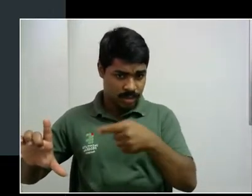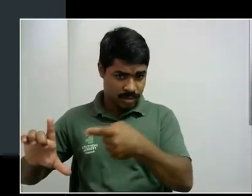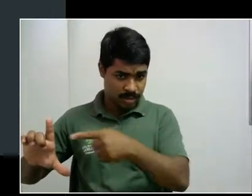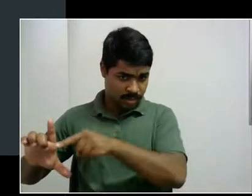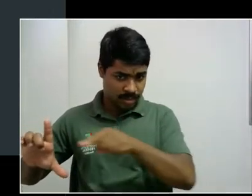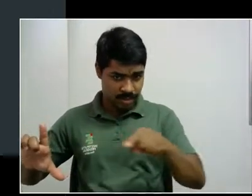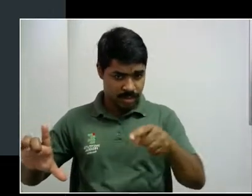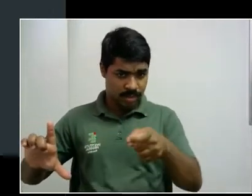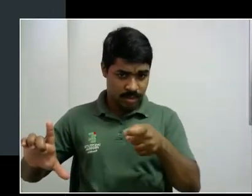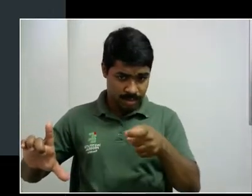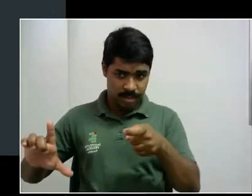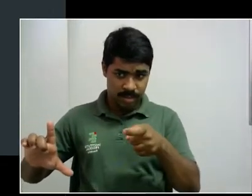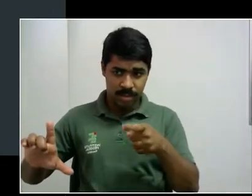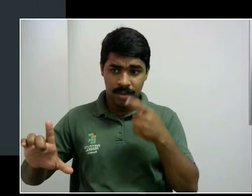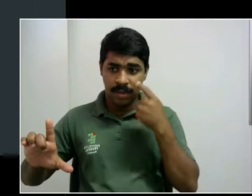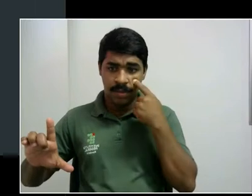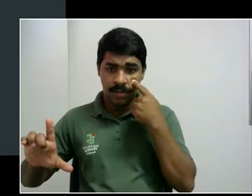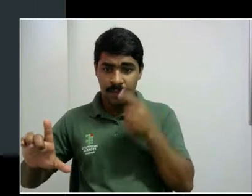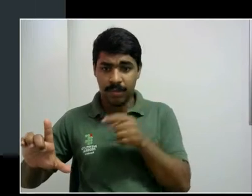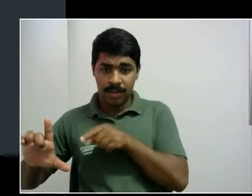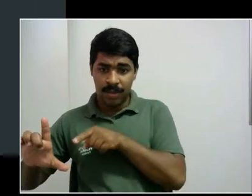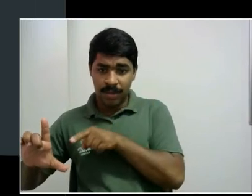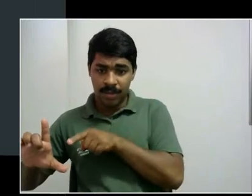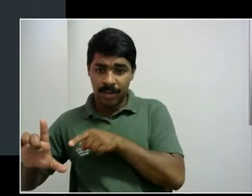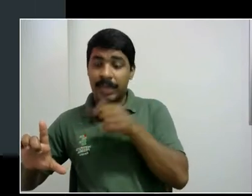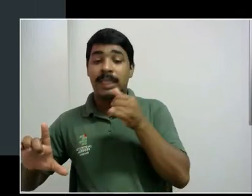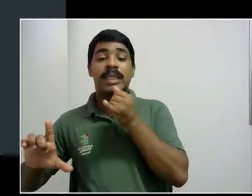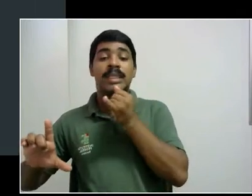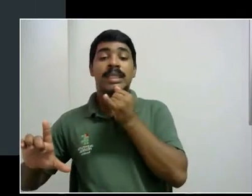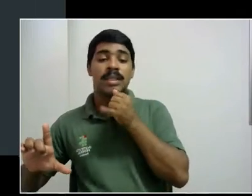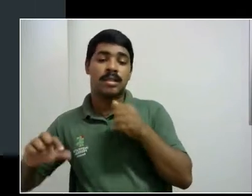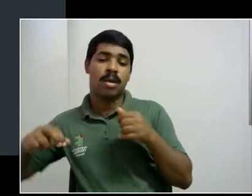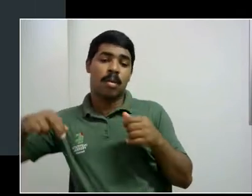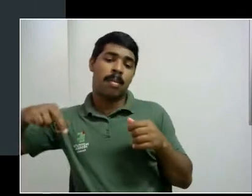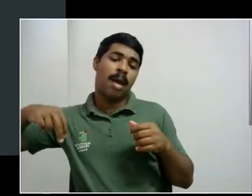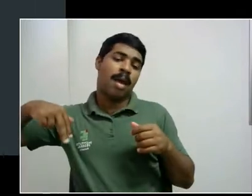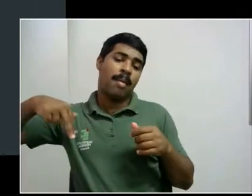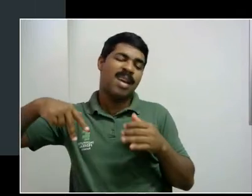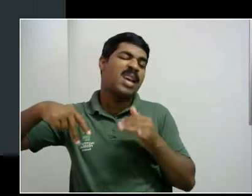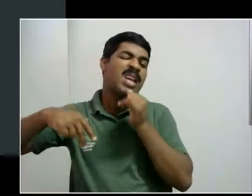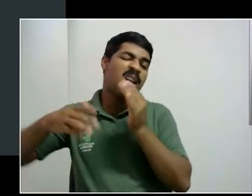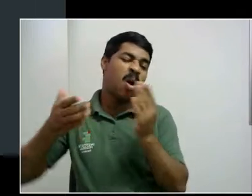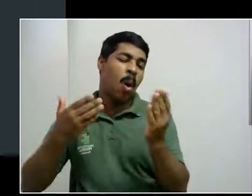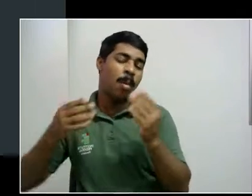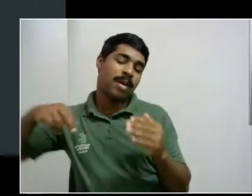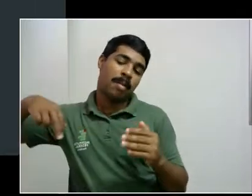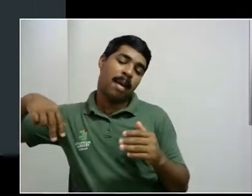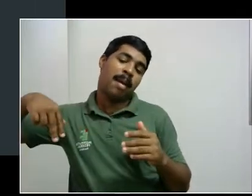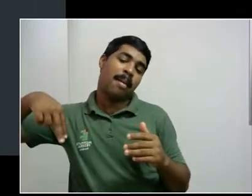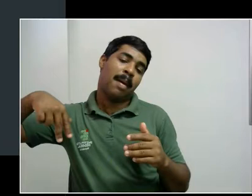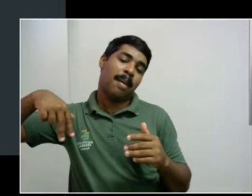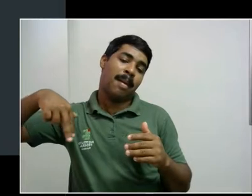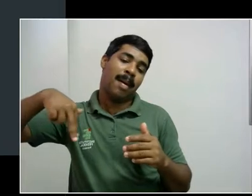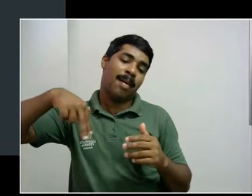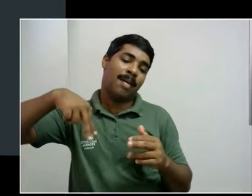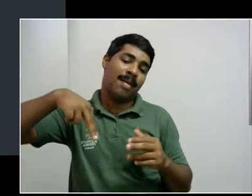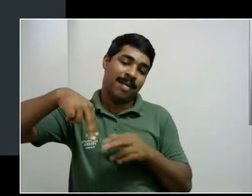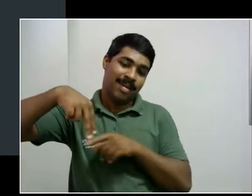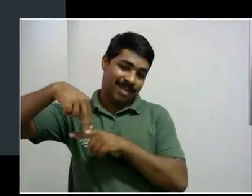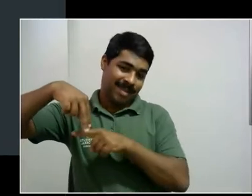eu tenho que conforme eu vou andando, imagina que eu estou andando nesse eixo, conforme eu vou para frente do eixo x, né, andando para